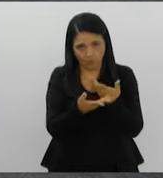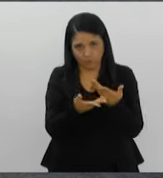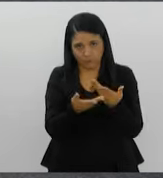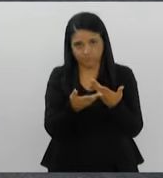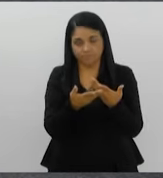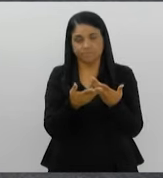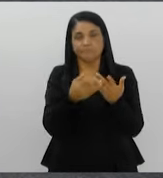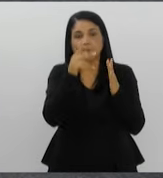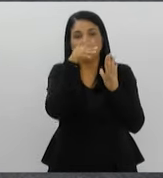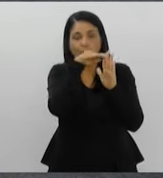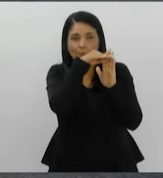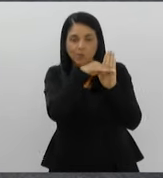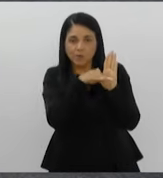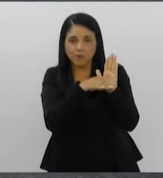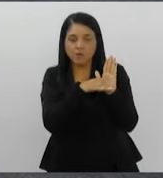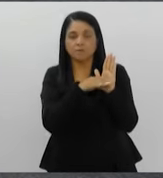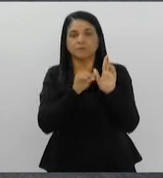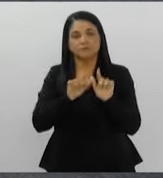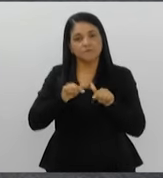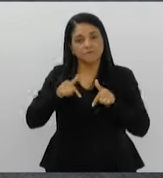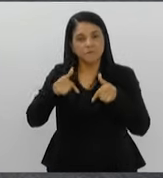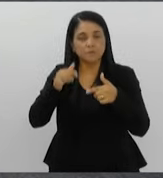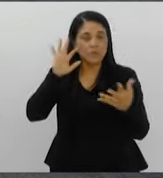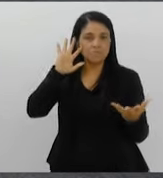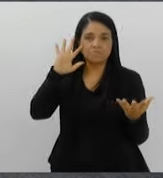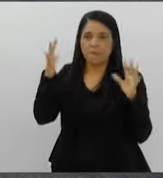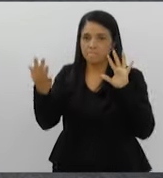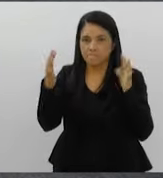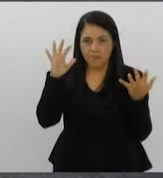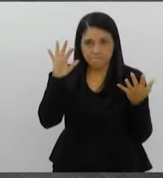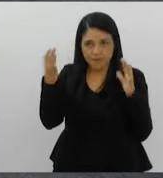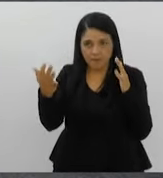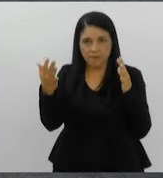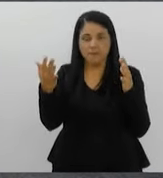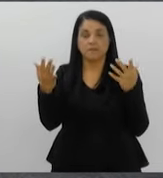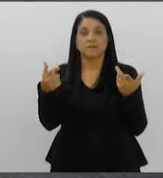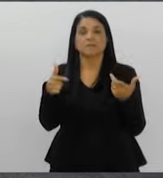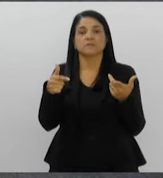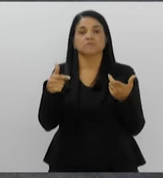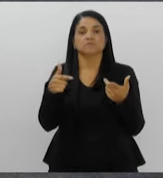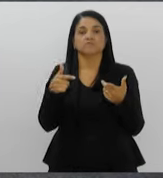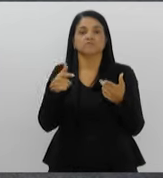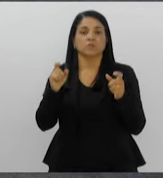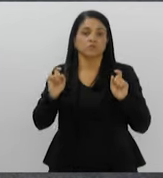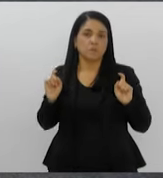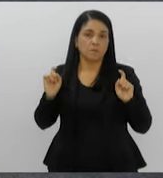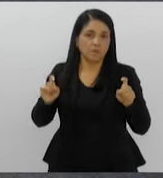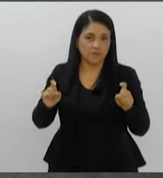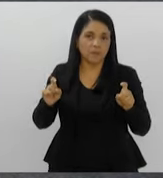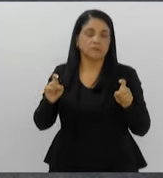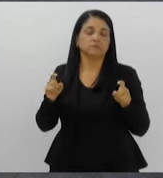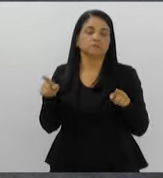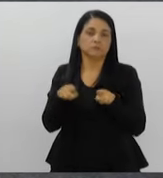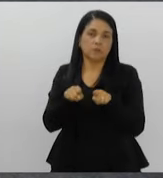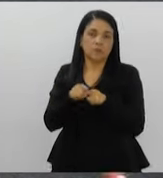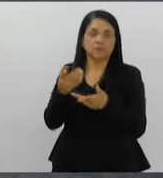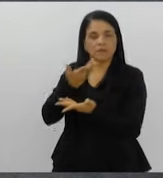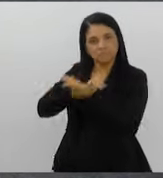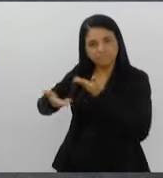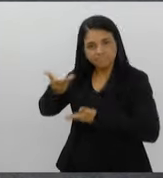pelo programa de enfrentamento às mudanças climáticas com que o nosso mandato também tem se articulado. Nesse